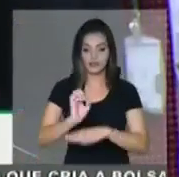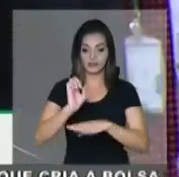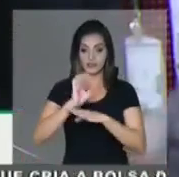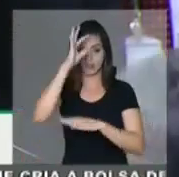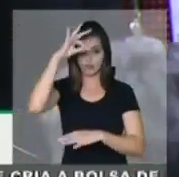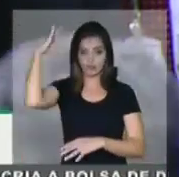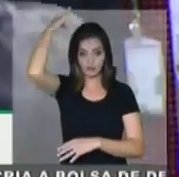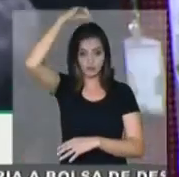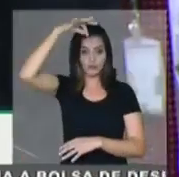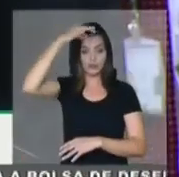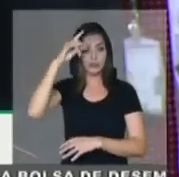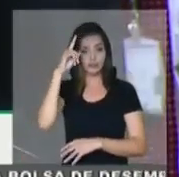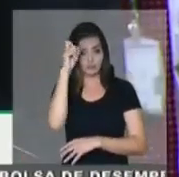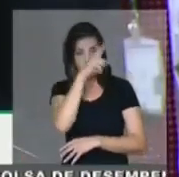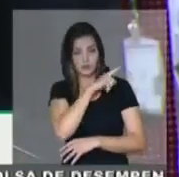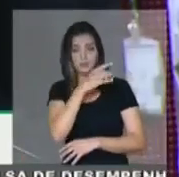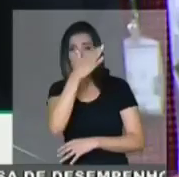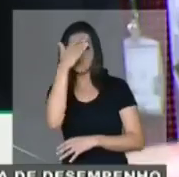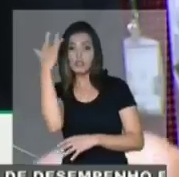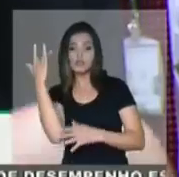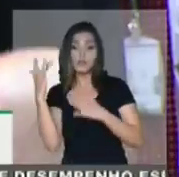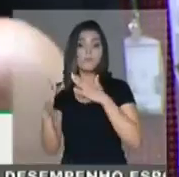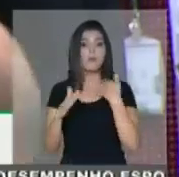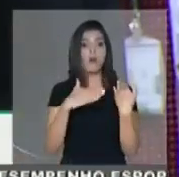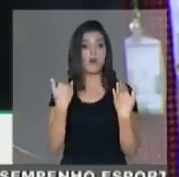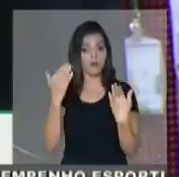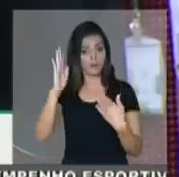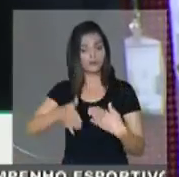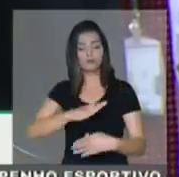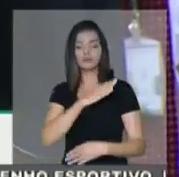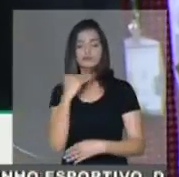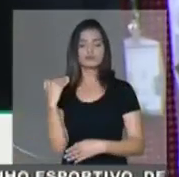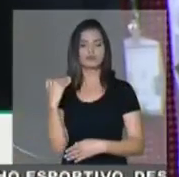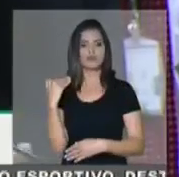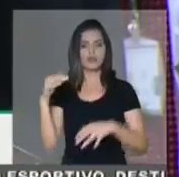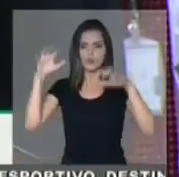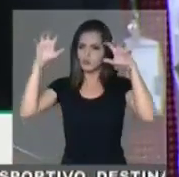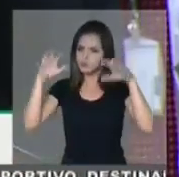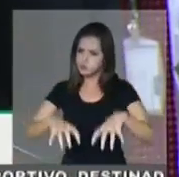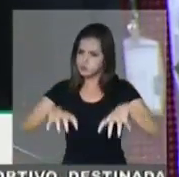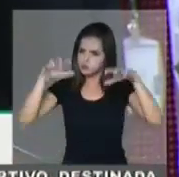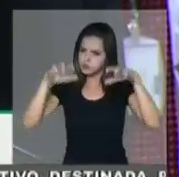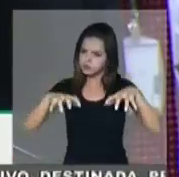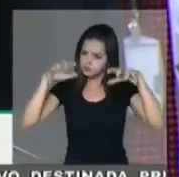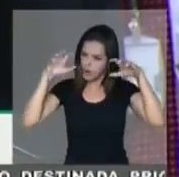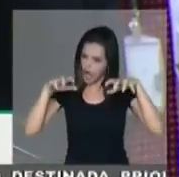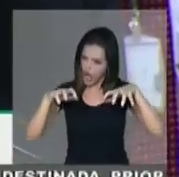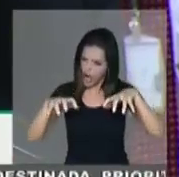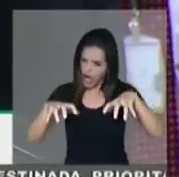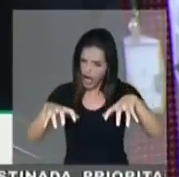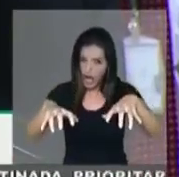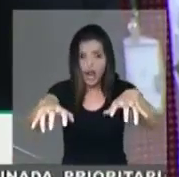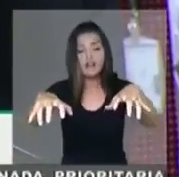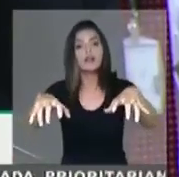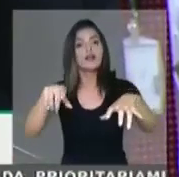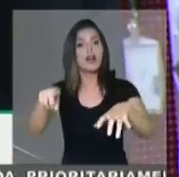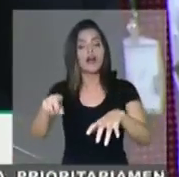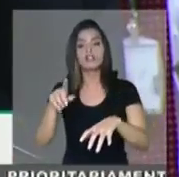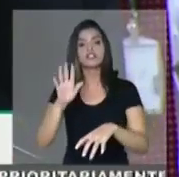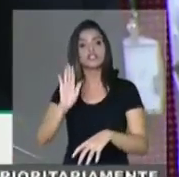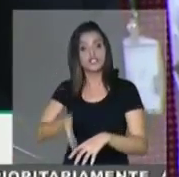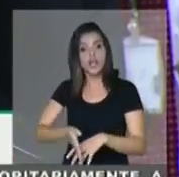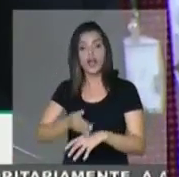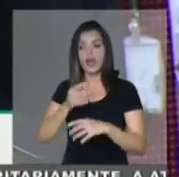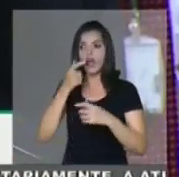chuvas continuam, pessoas já morreram, os municípios estão em estado de alerta e nós precisamos muito que o governo federal ajude o